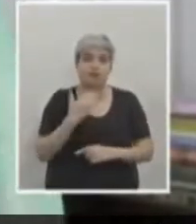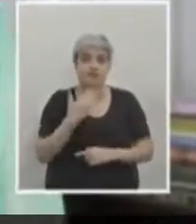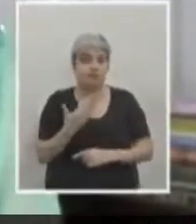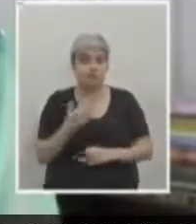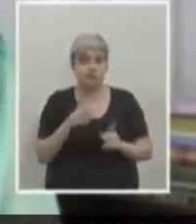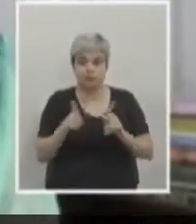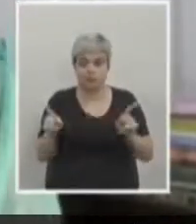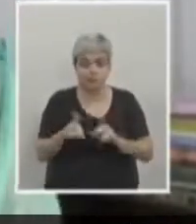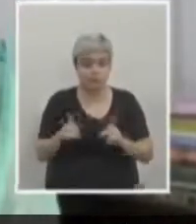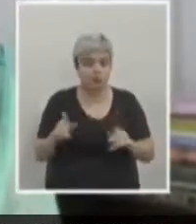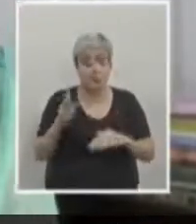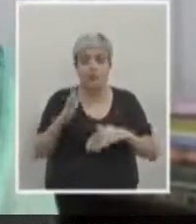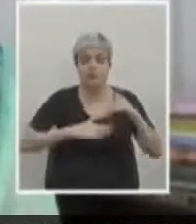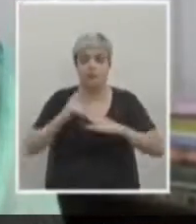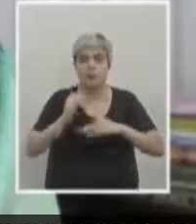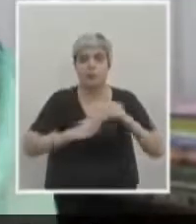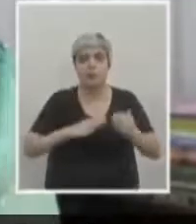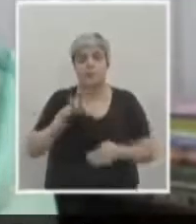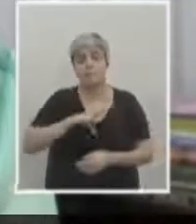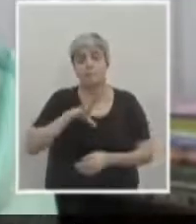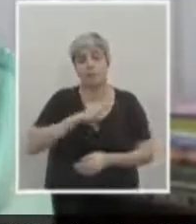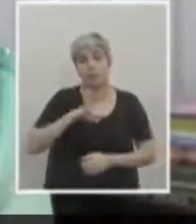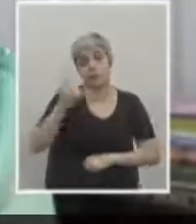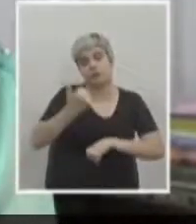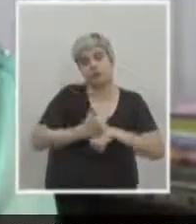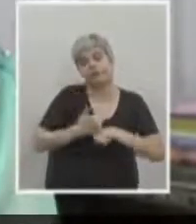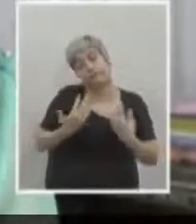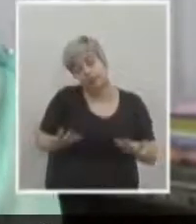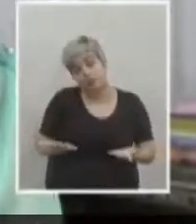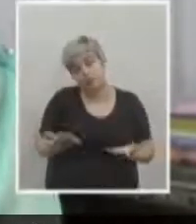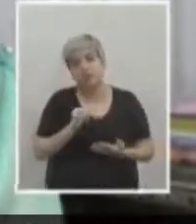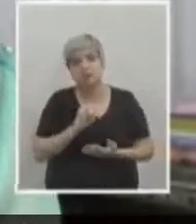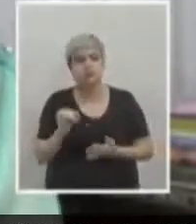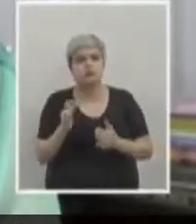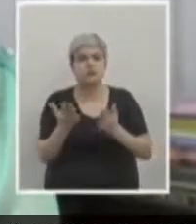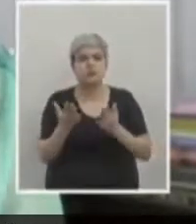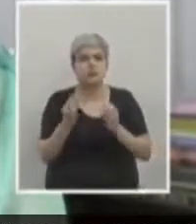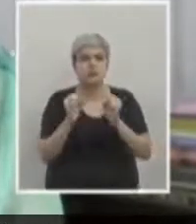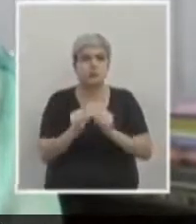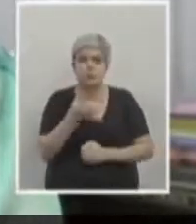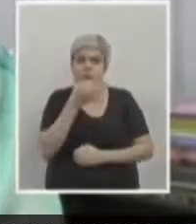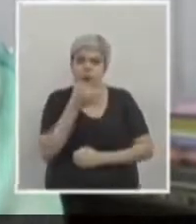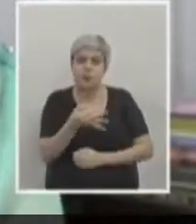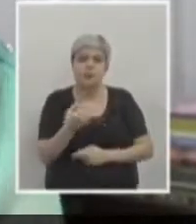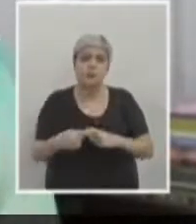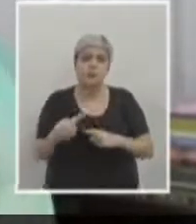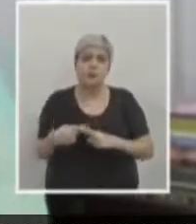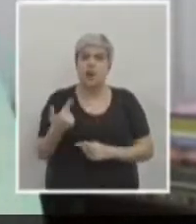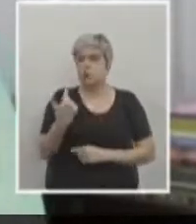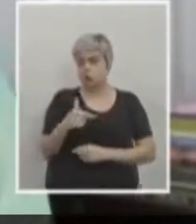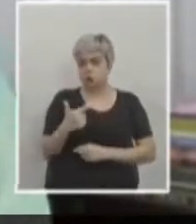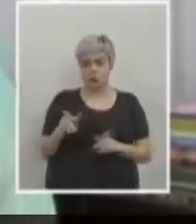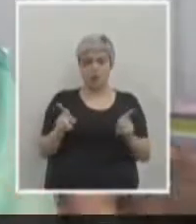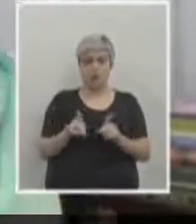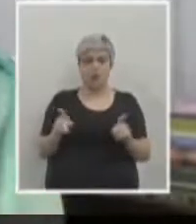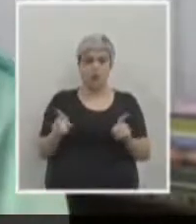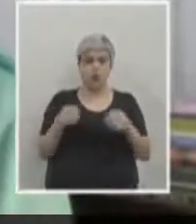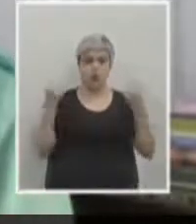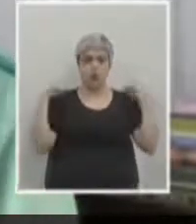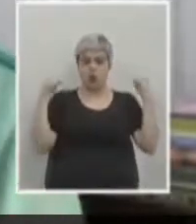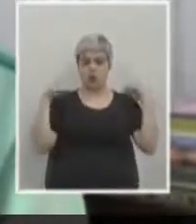português habilitado para substituir. A senhora concorda comigo? Depois, se puder, porque é, quando a senhora fala que não tem professor, por exemplo, de educação física